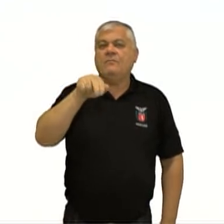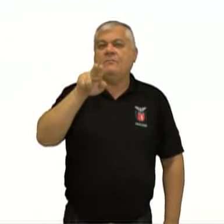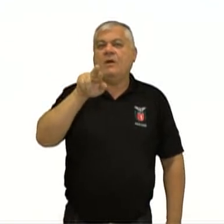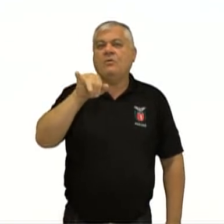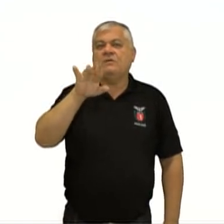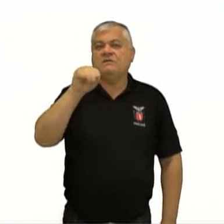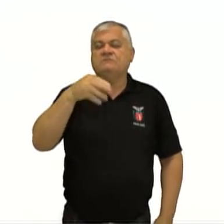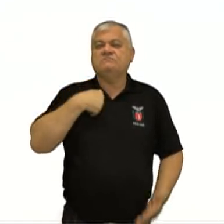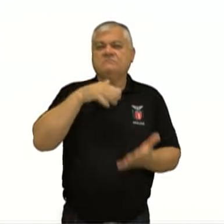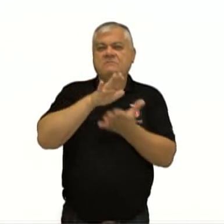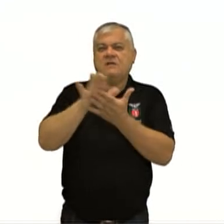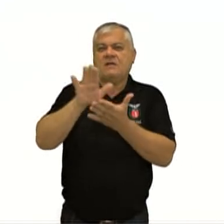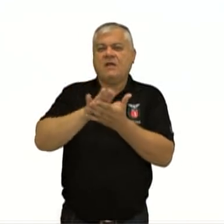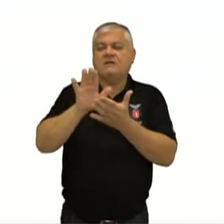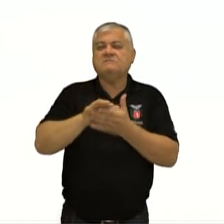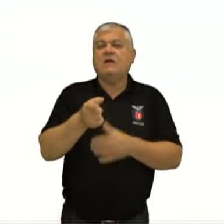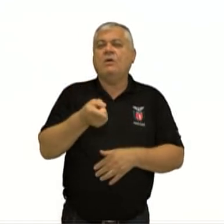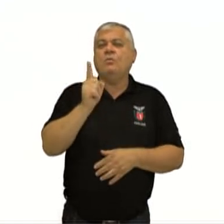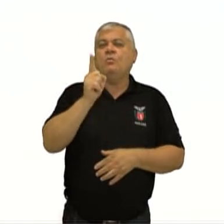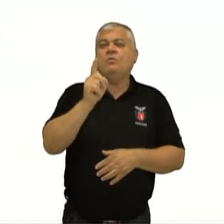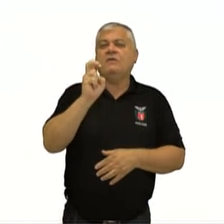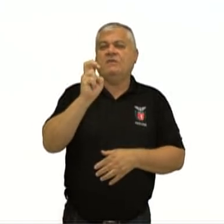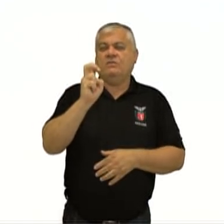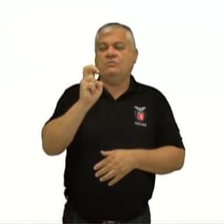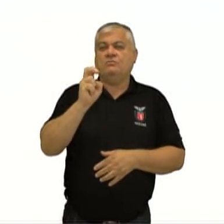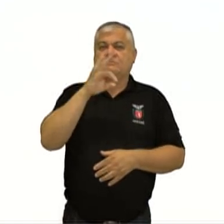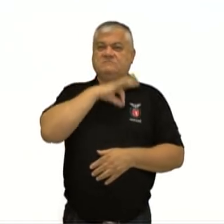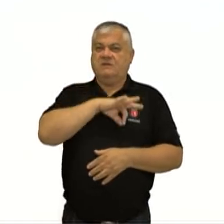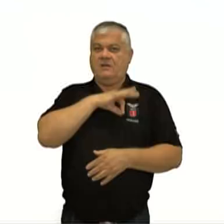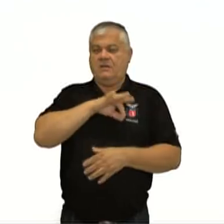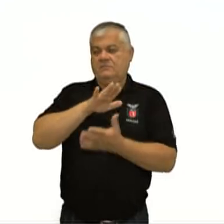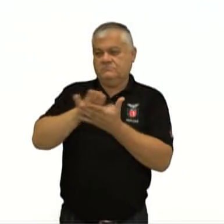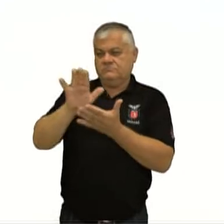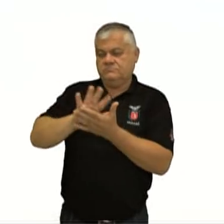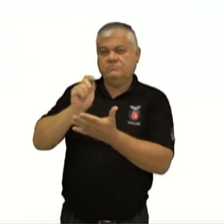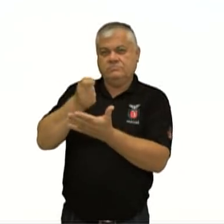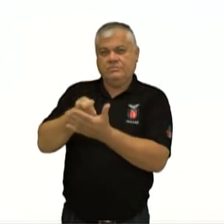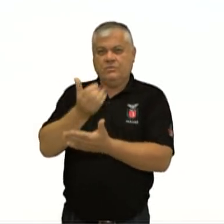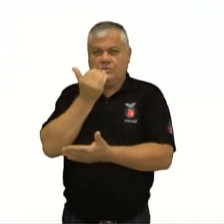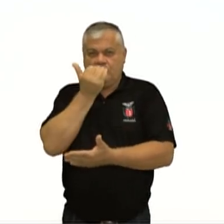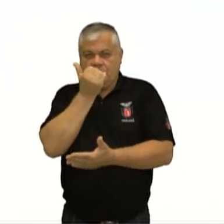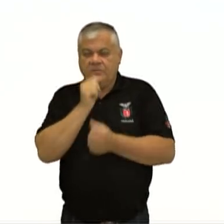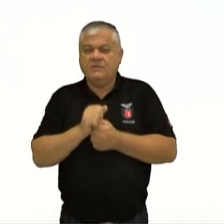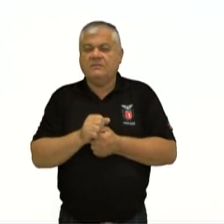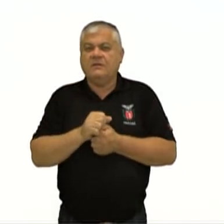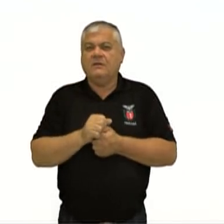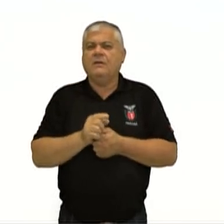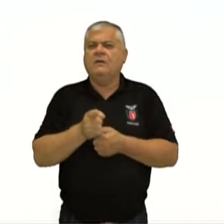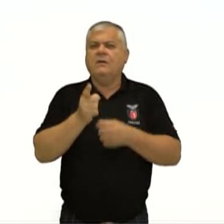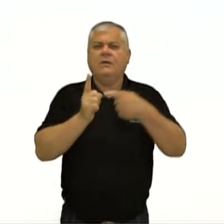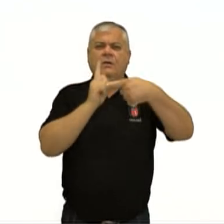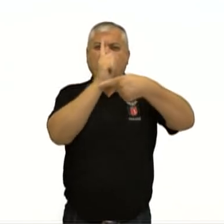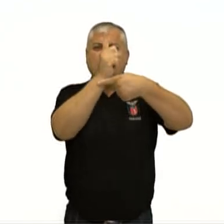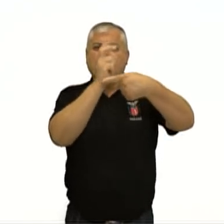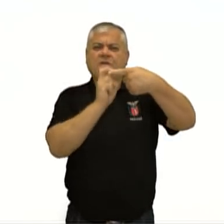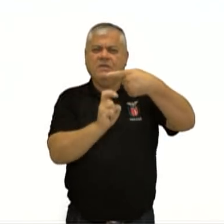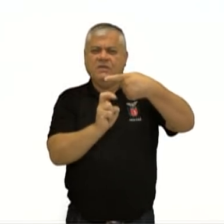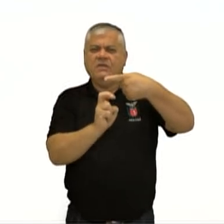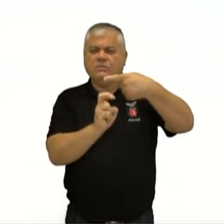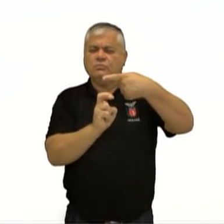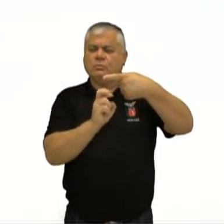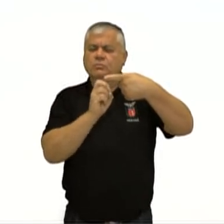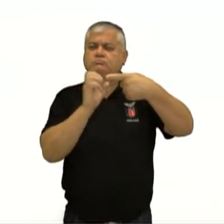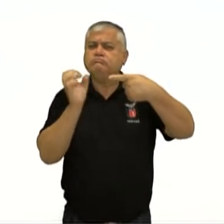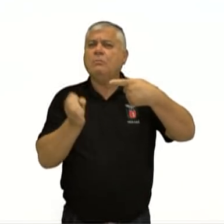mês 1/5 do seu salário com a alimentação. Esse gasto mensal corresponde a qual porcentagem, aliás, a